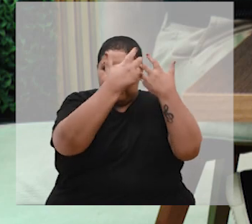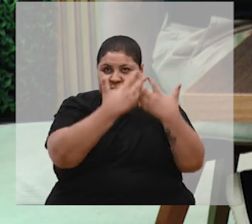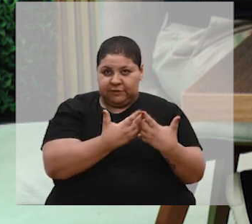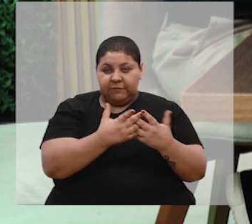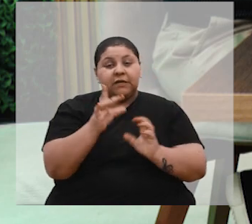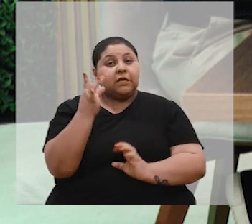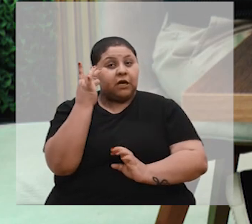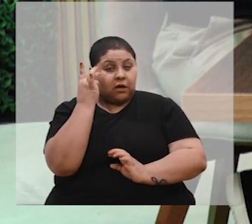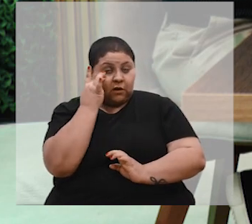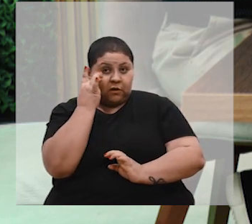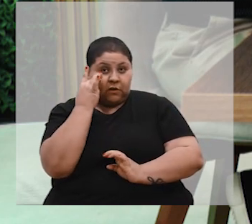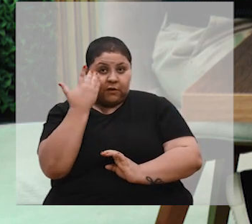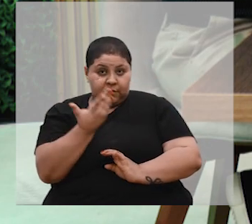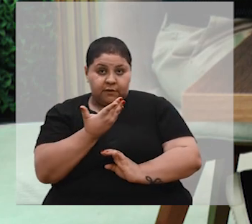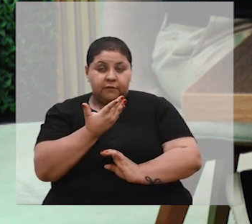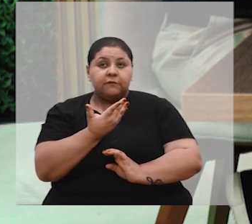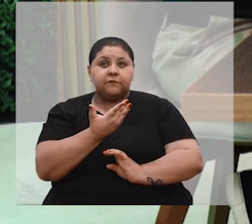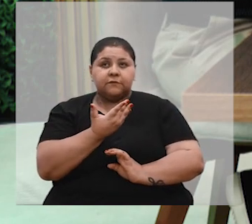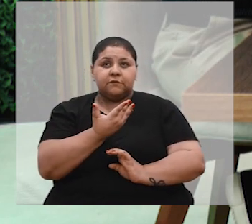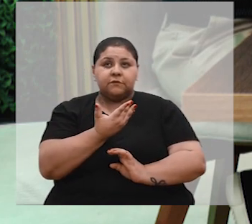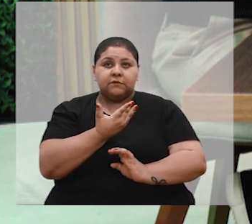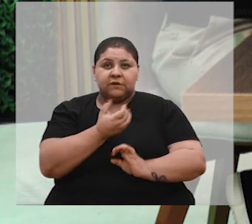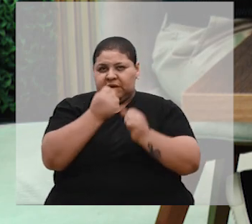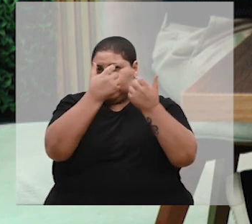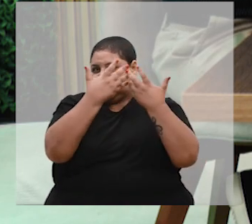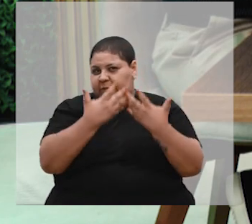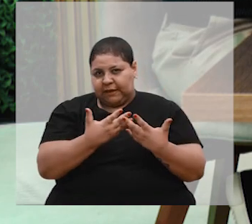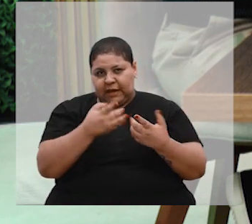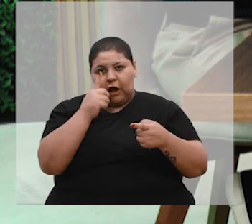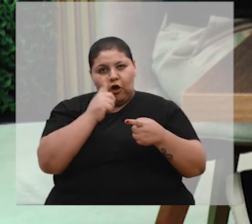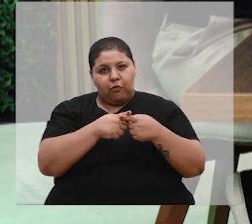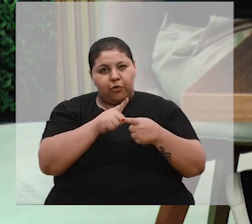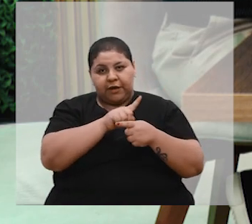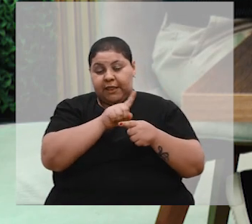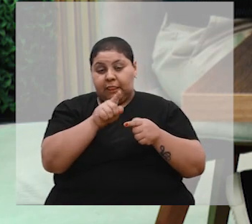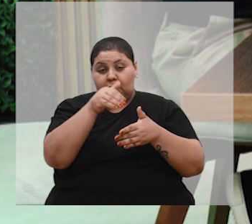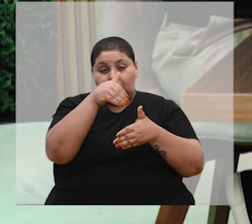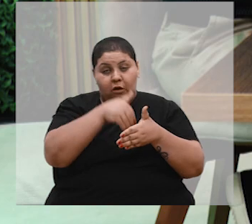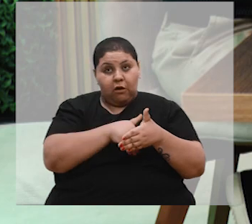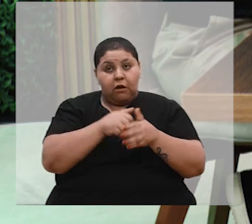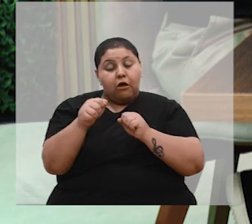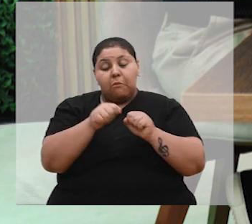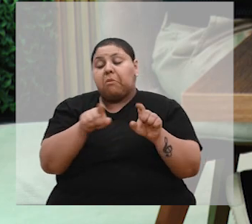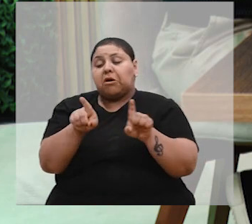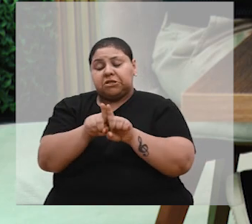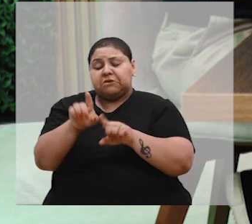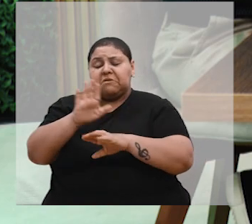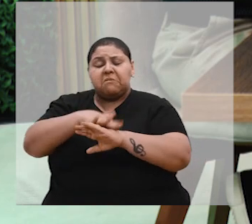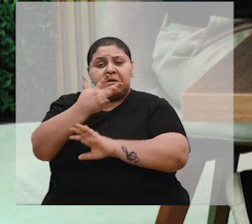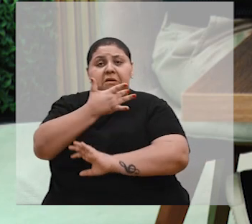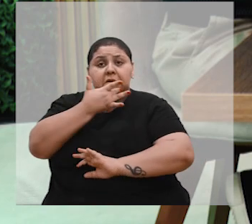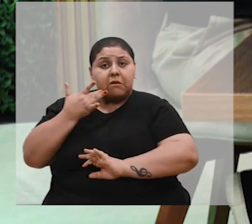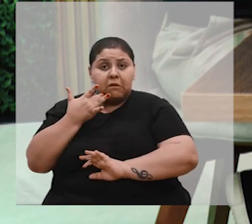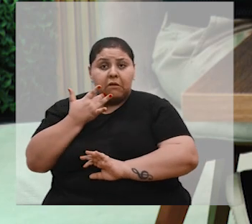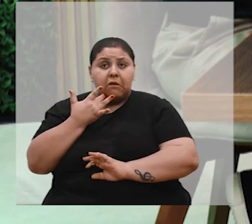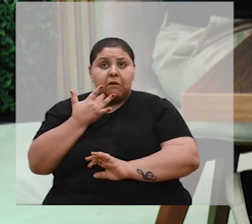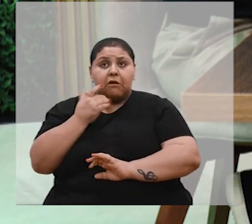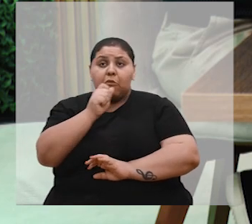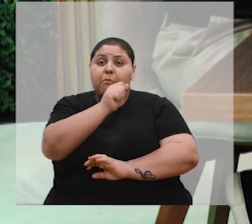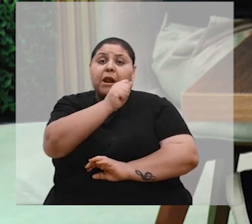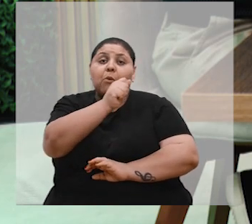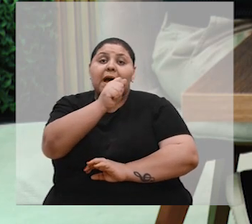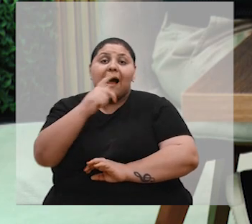justificar presencialmente a sua justificativa, dar a sua justificativa, ou pode também, que é a forma mais fácil de se fazer, pelo e-título,